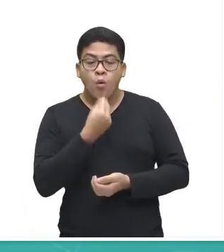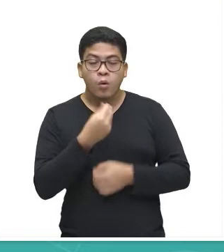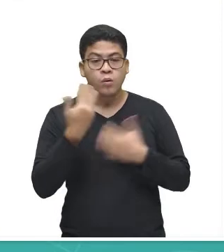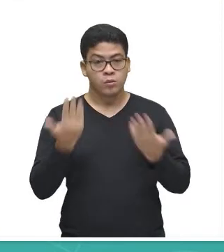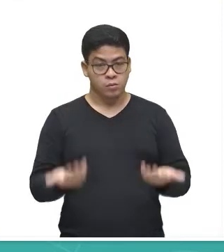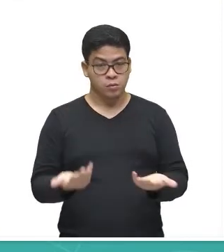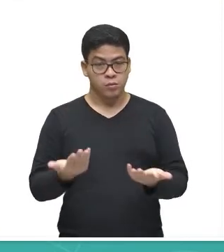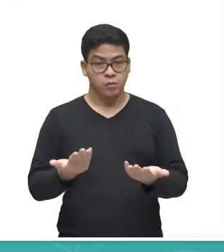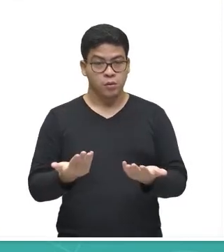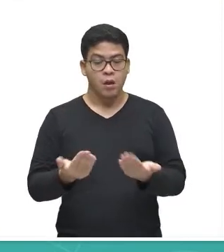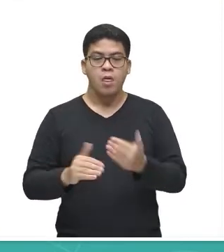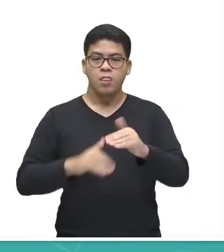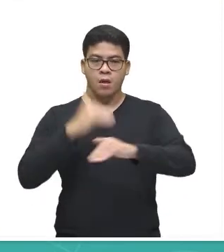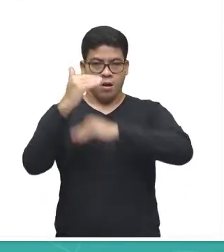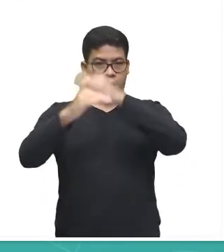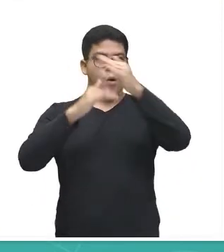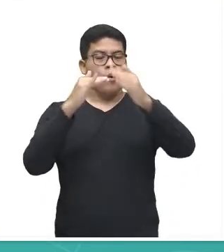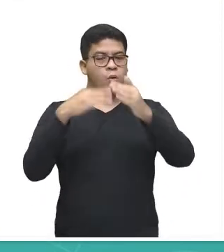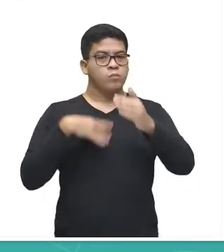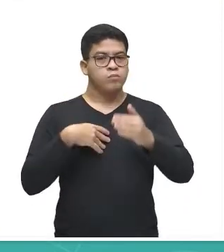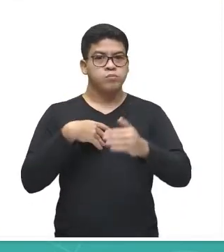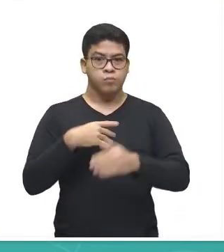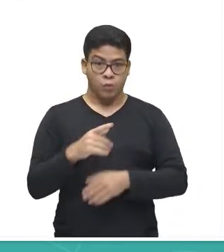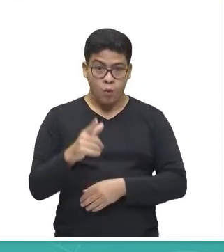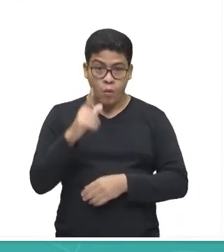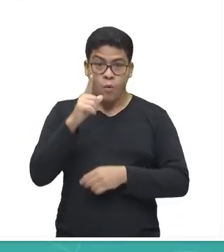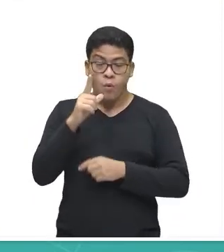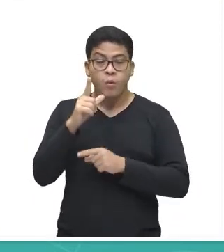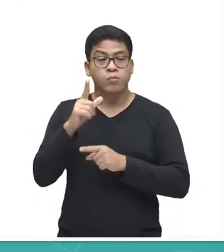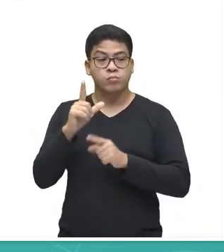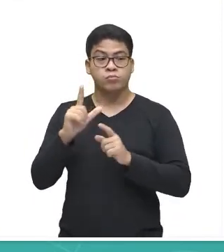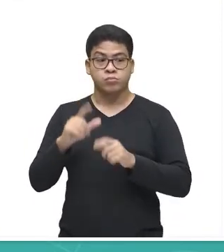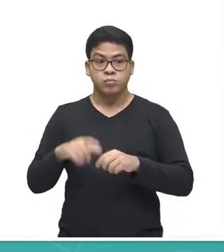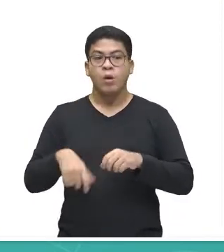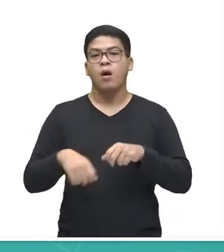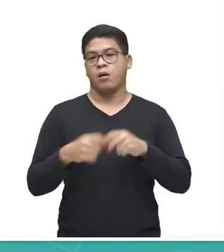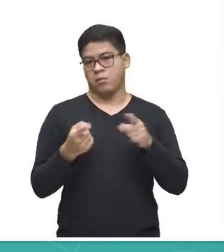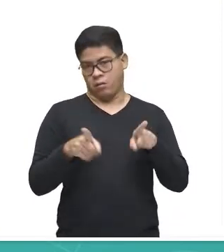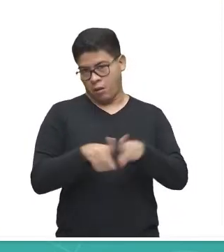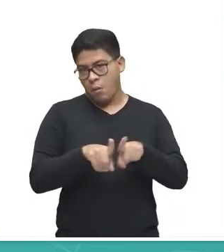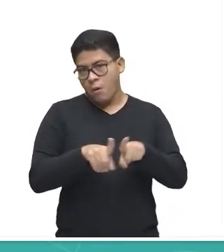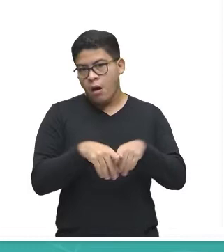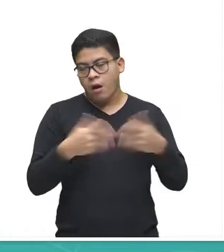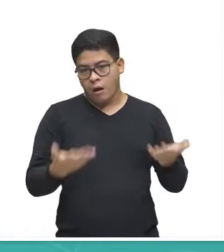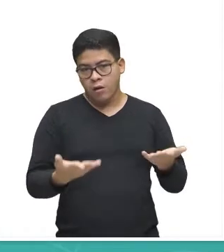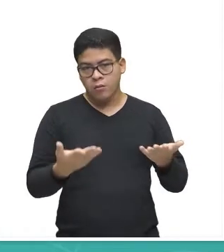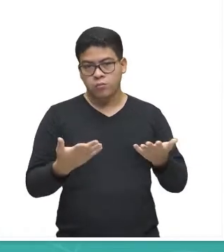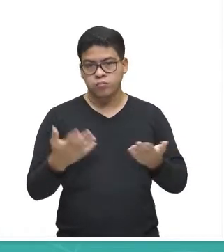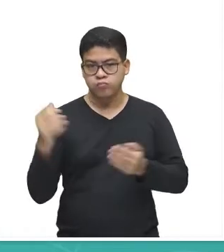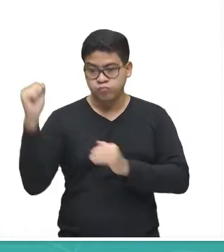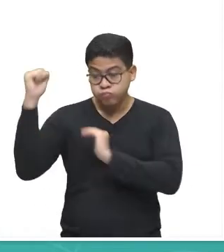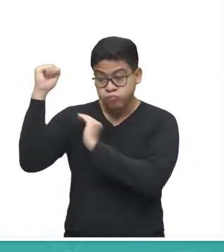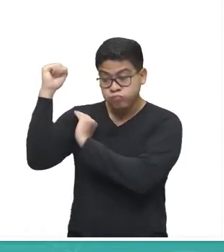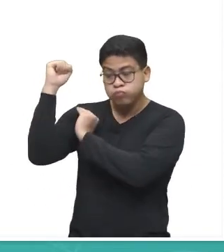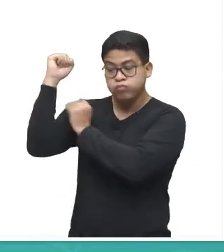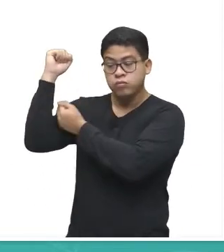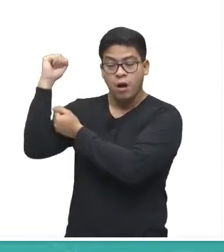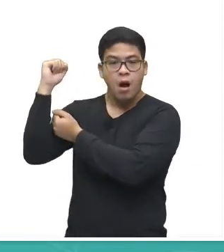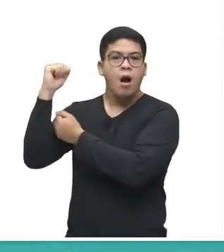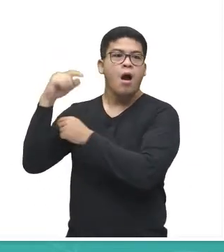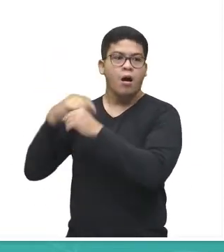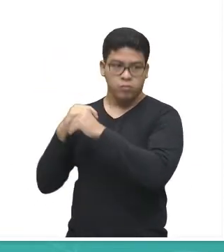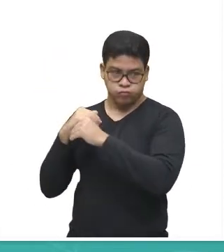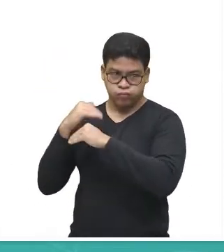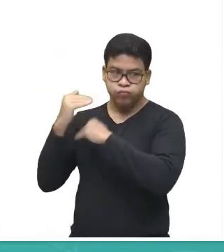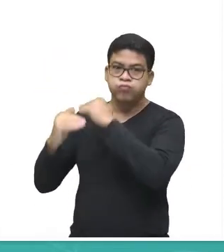masculino tem o desenvolvimento dos órgãos sexuais, certo? O desenvolvimento dos músculos